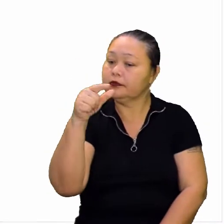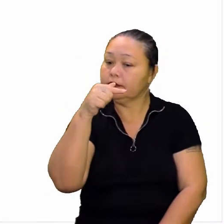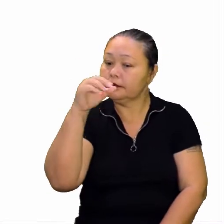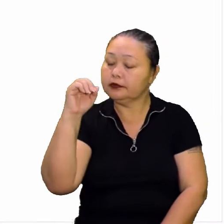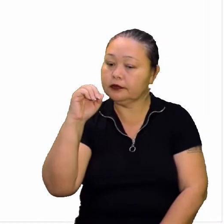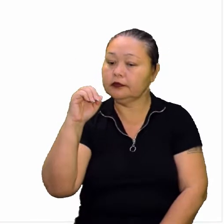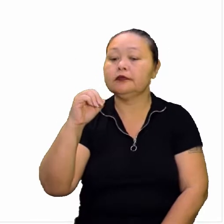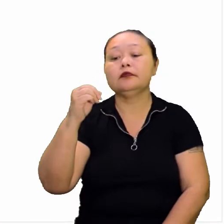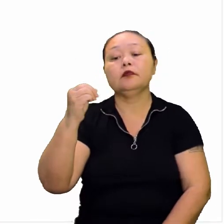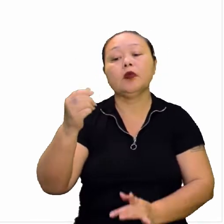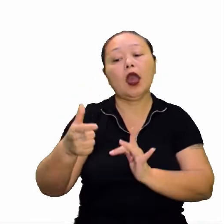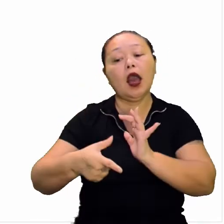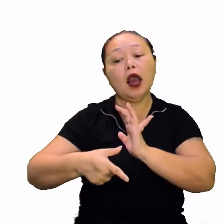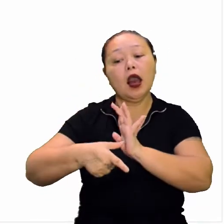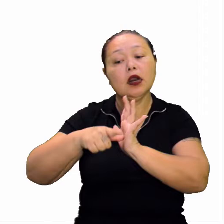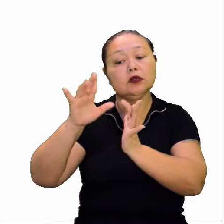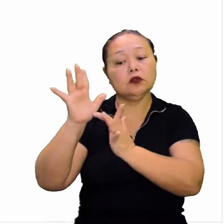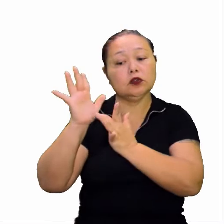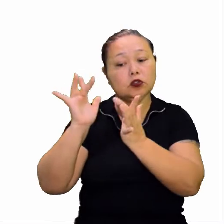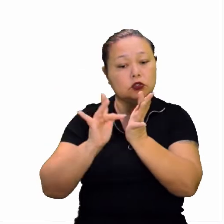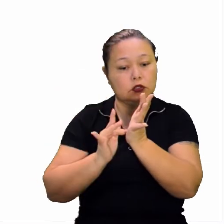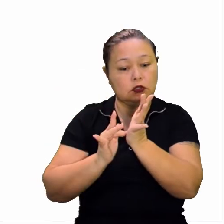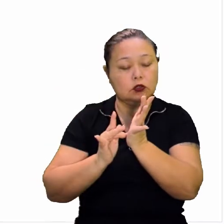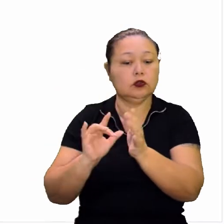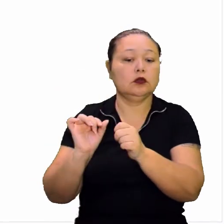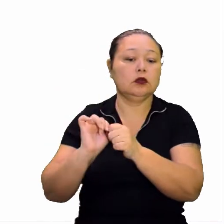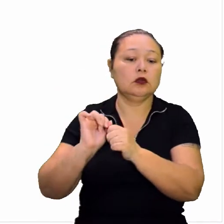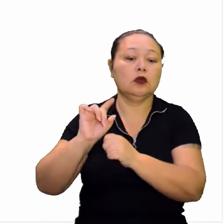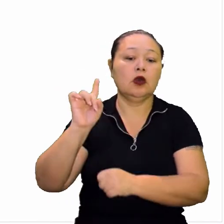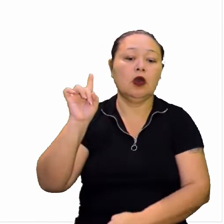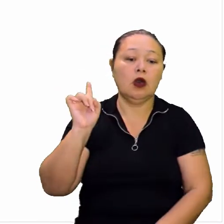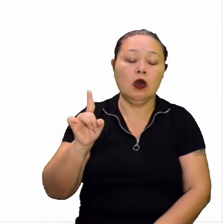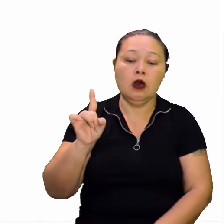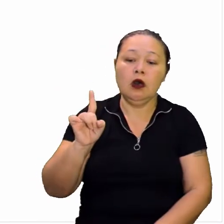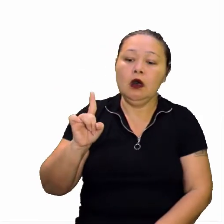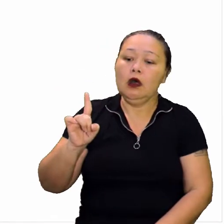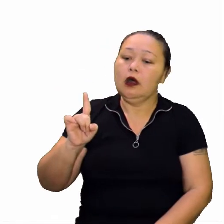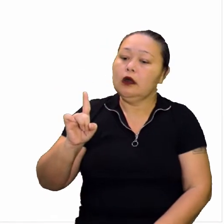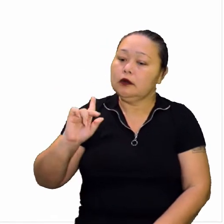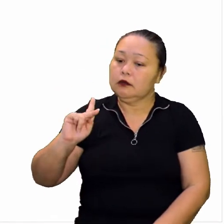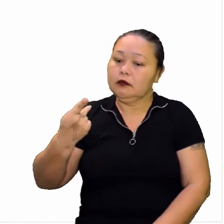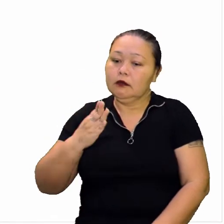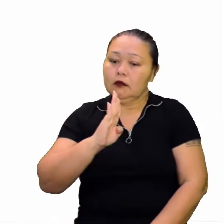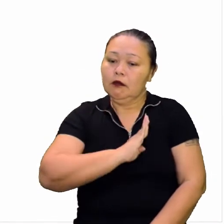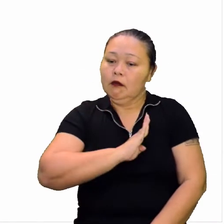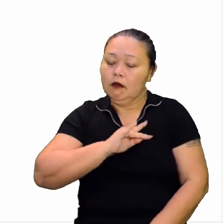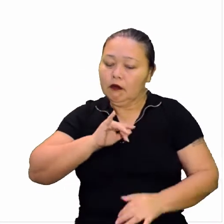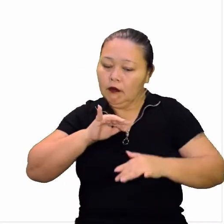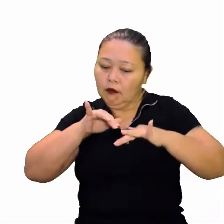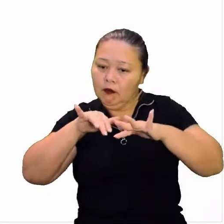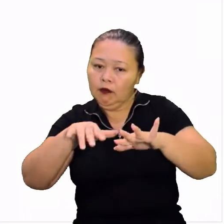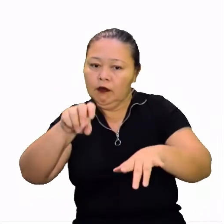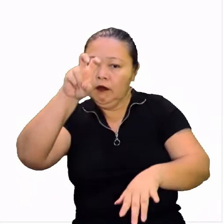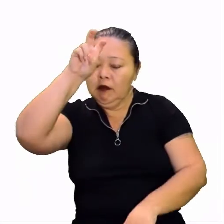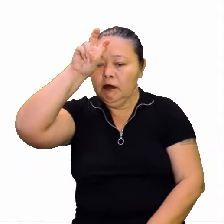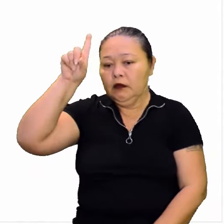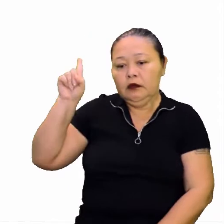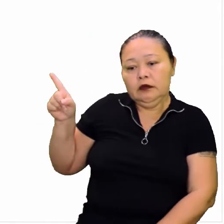1.700 anos antes de Cristo. O povo hebreu, então, ele migra para o Egito. Está aqui a